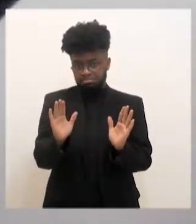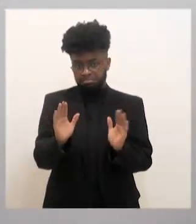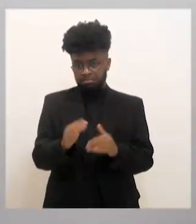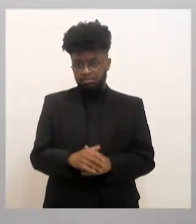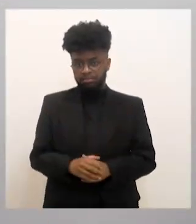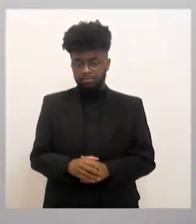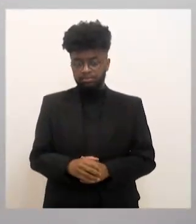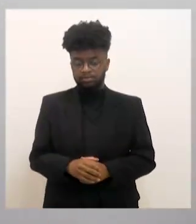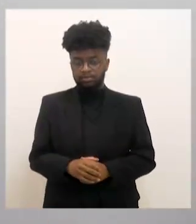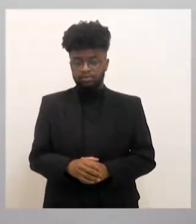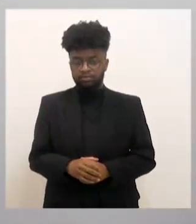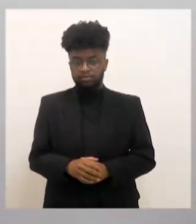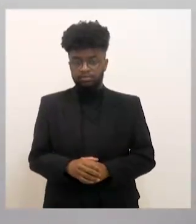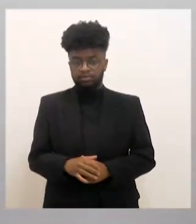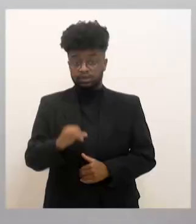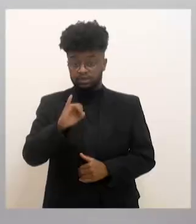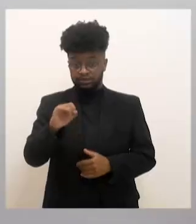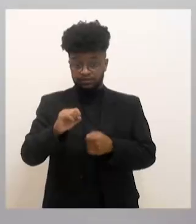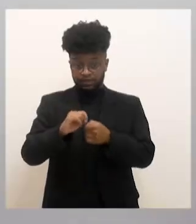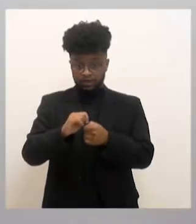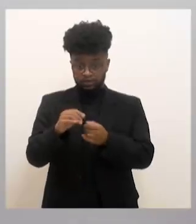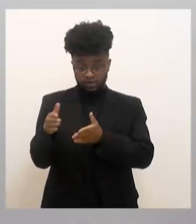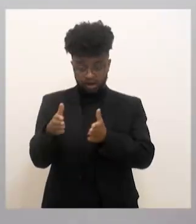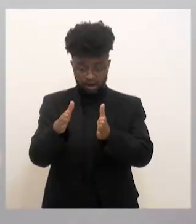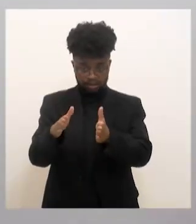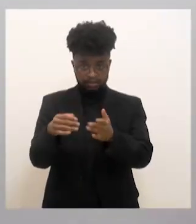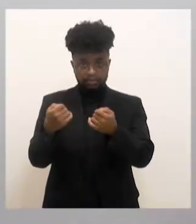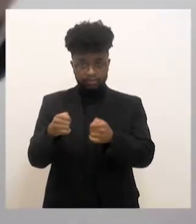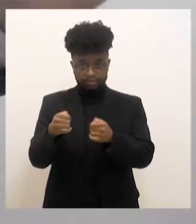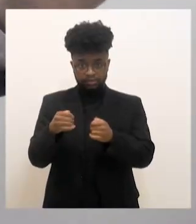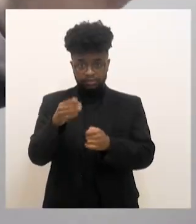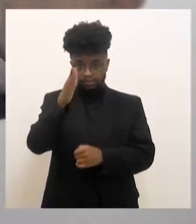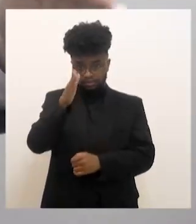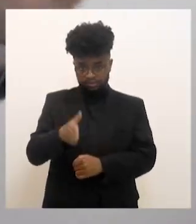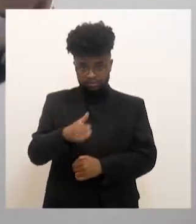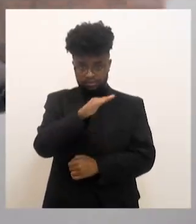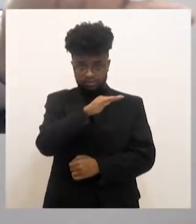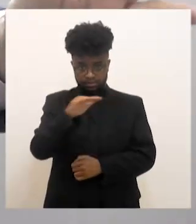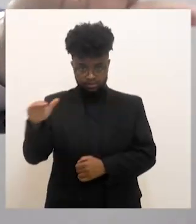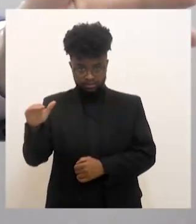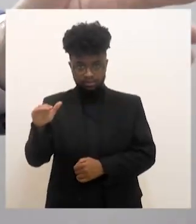Você, quando faz o rumo, você divide o espaço em 4 quadrantes.